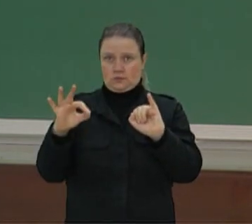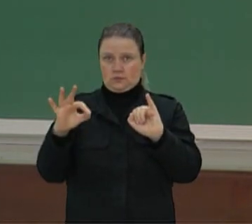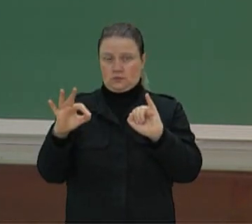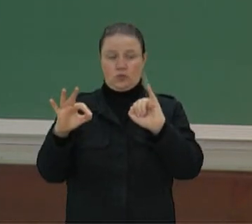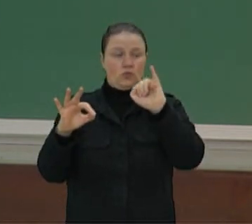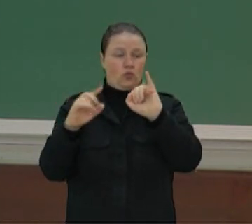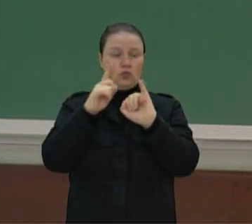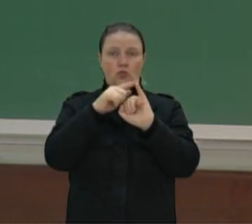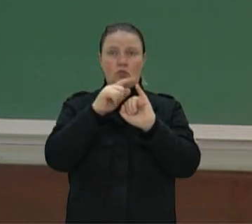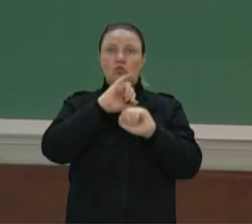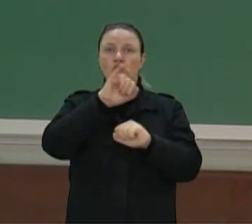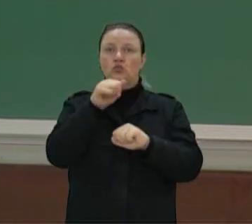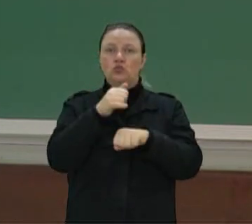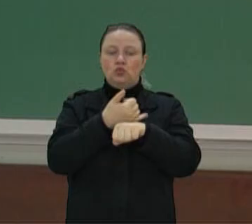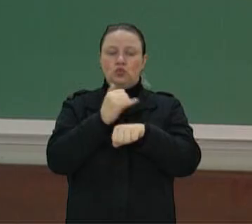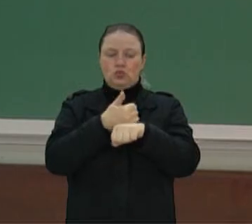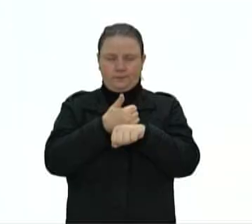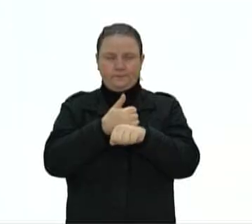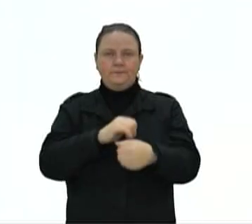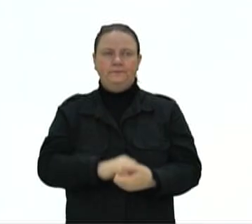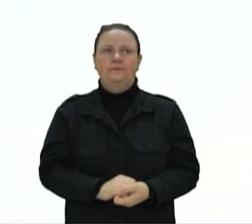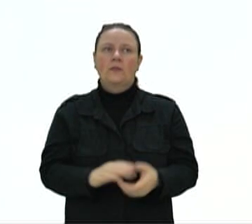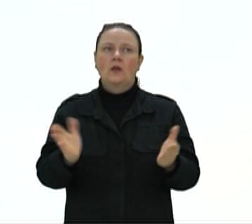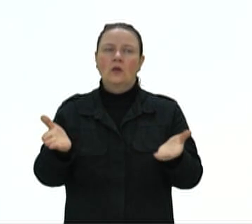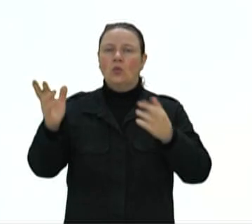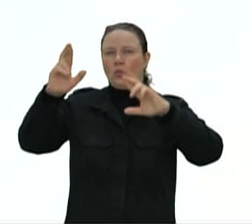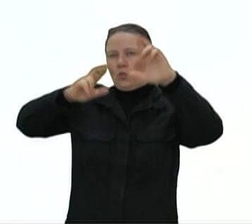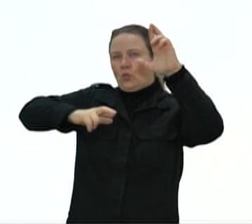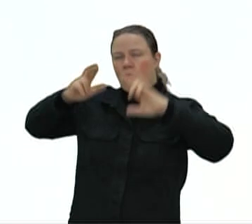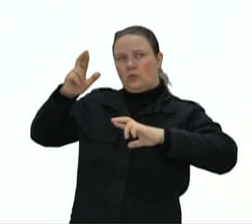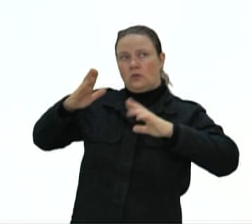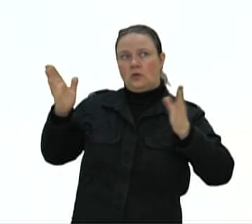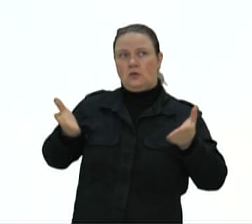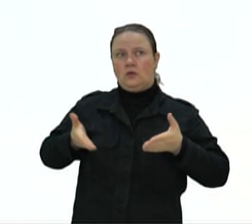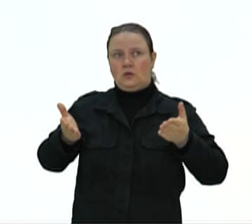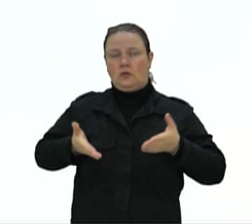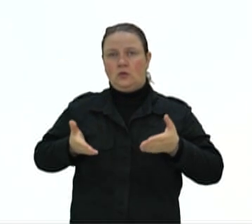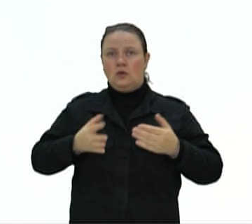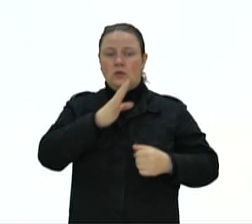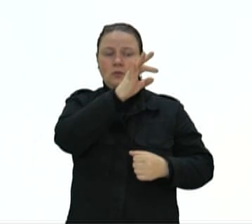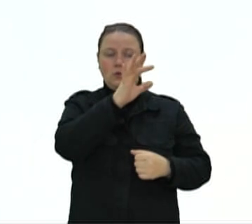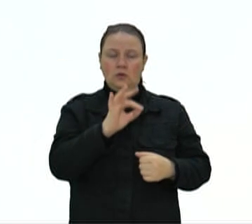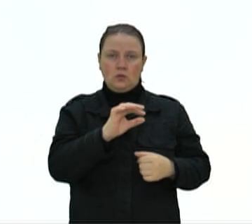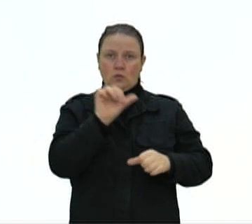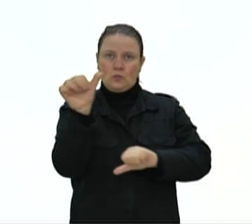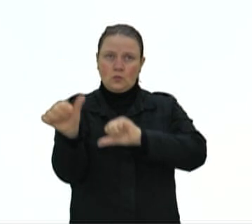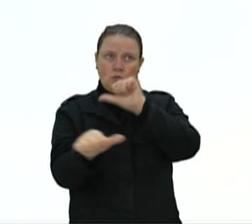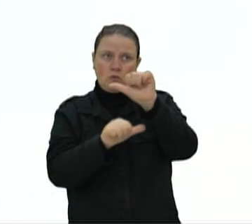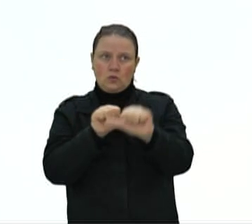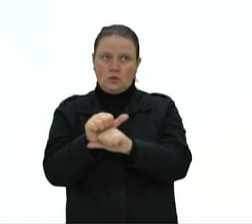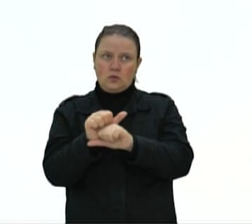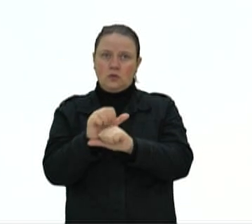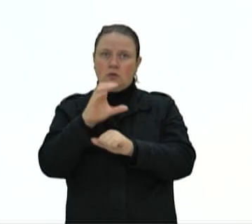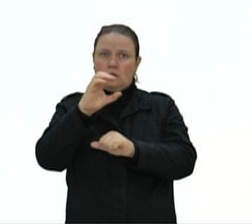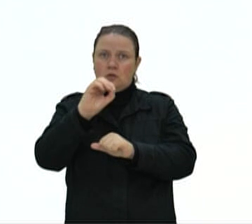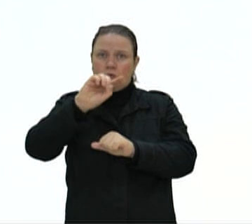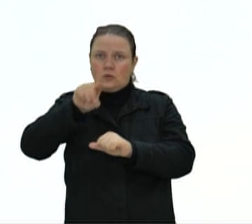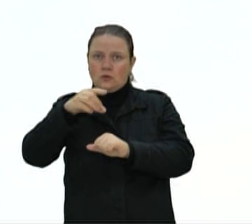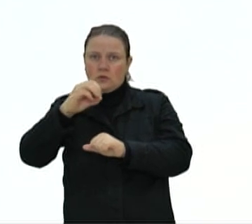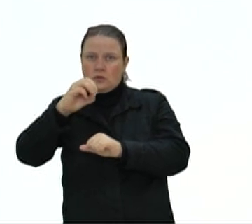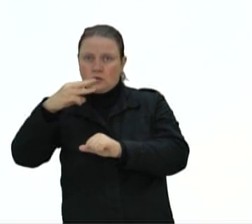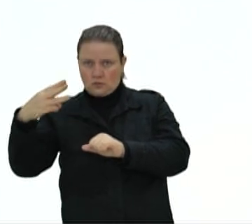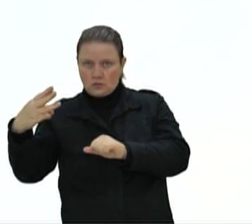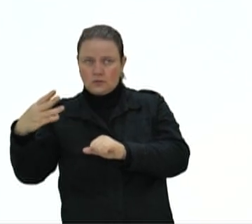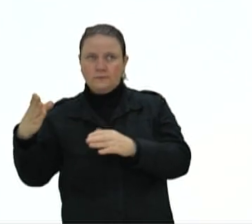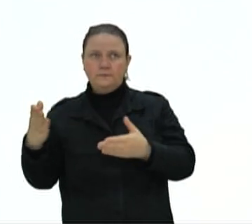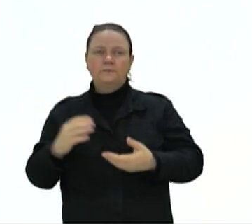Agora vamos fazer a análise, transformar a parte porcentagem para a parte decimal, que a gente já fez isso várias vezes, né? Dividindo